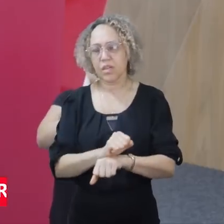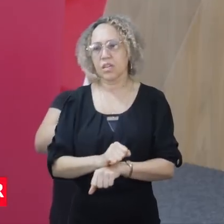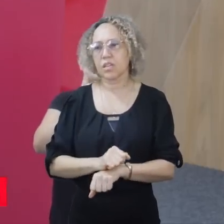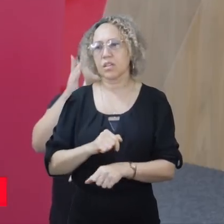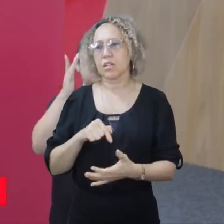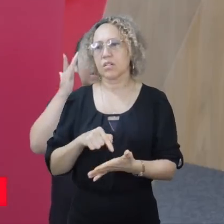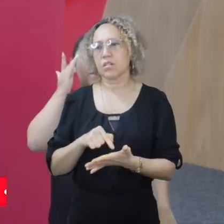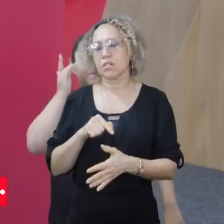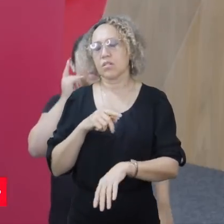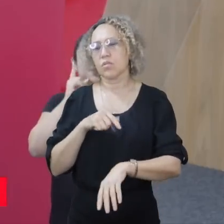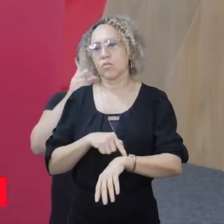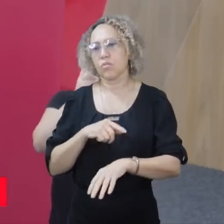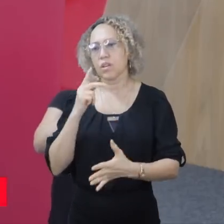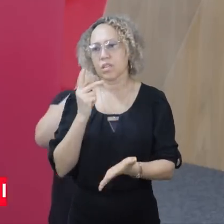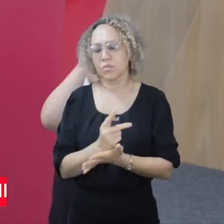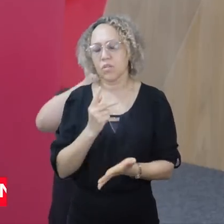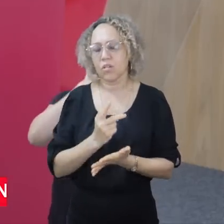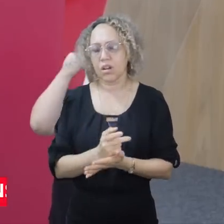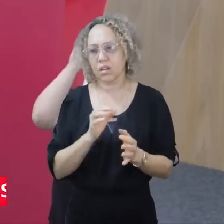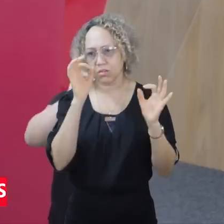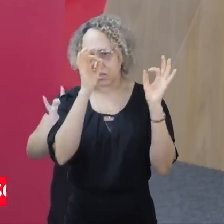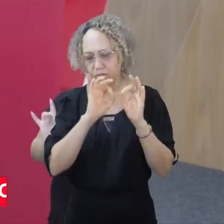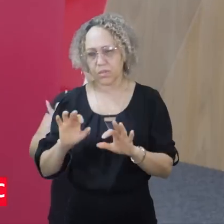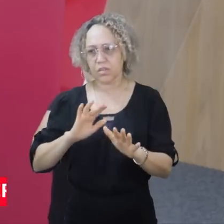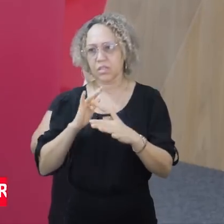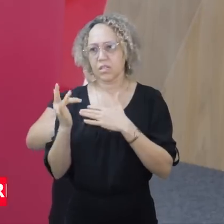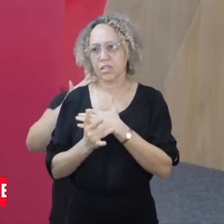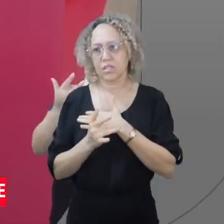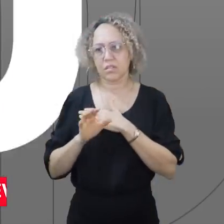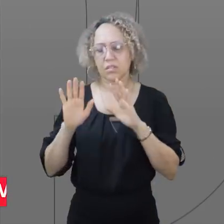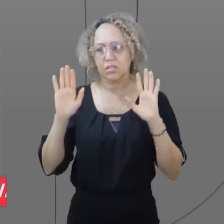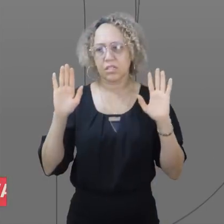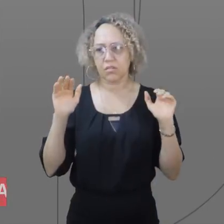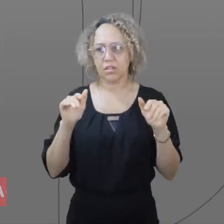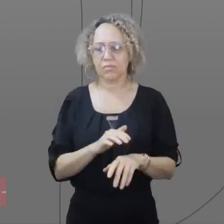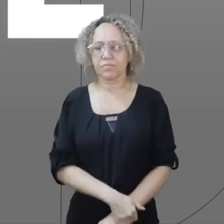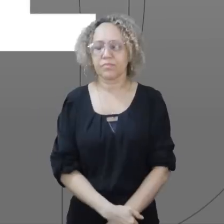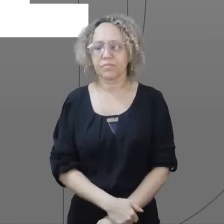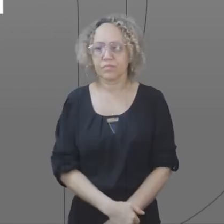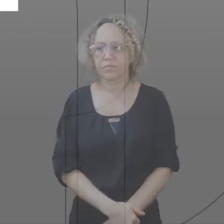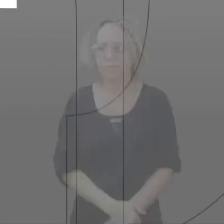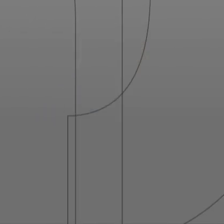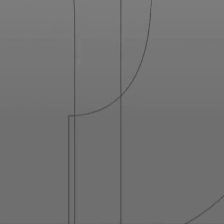no mesmo horário. Continue com a gente pelas redes. Tchau!